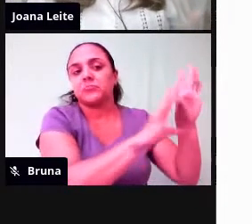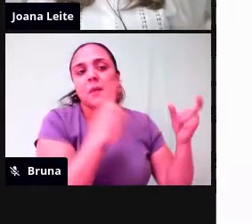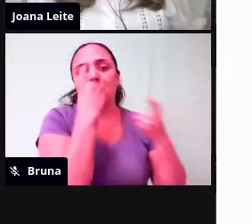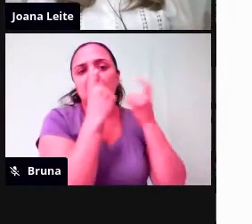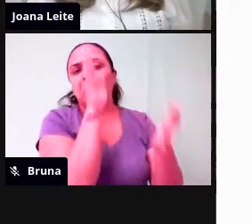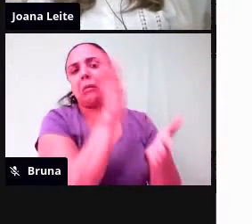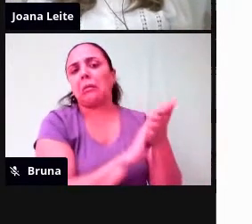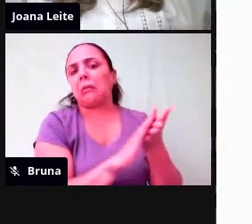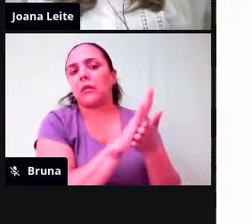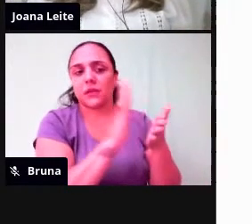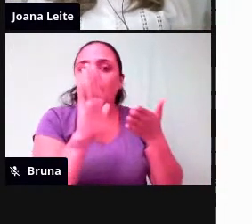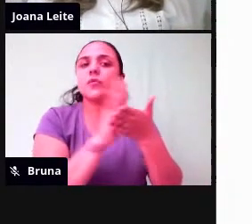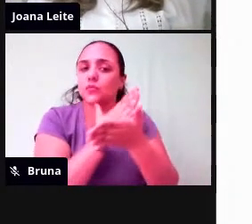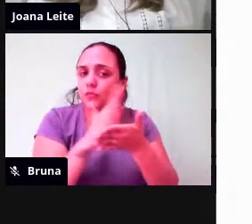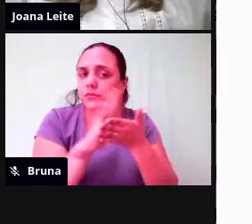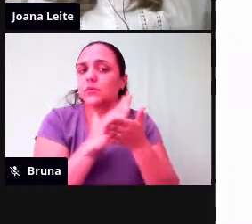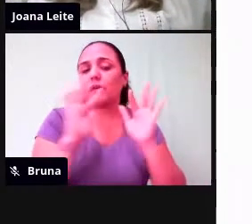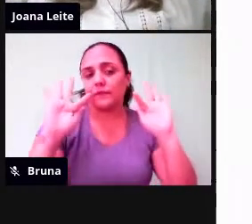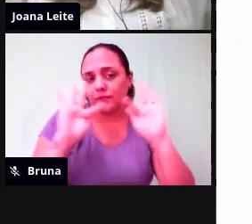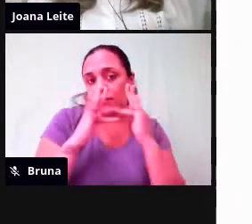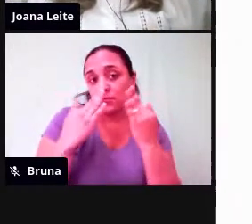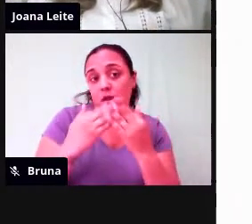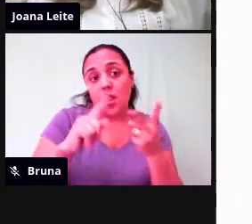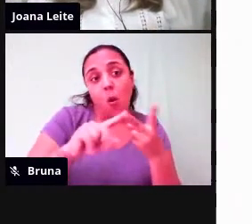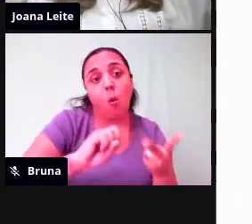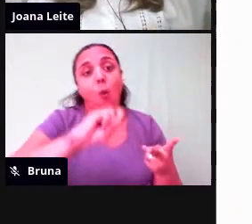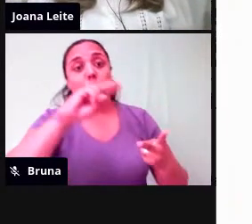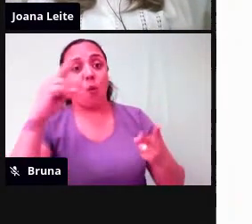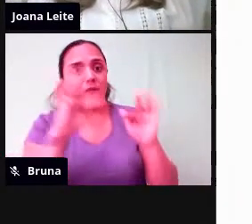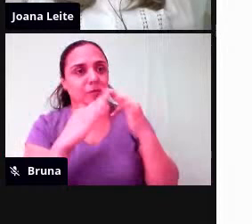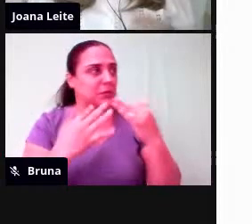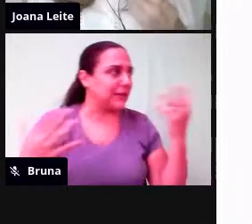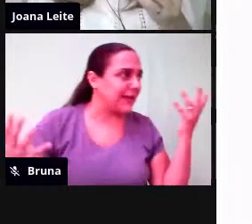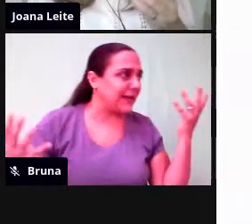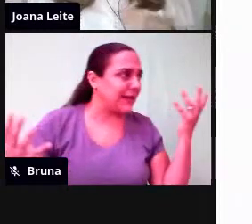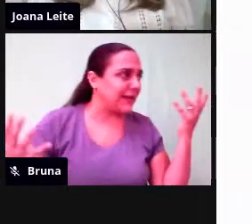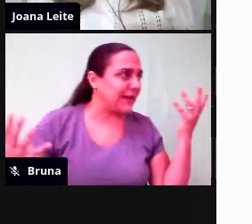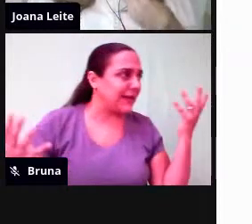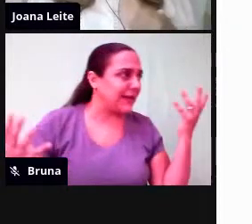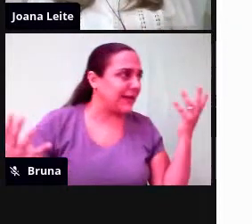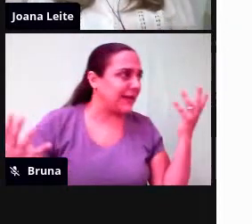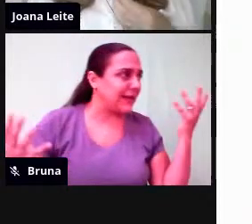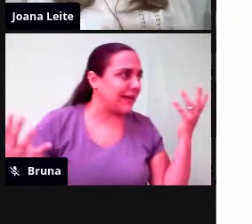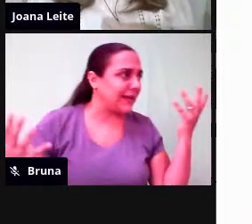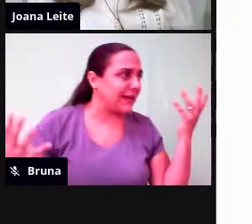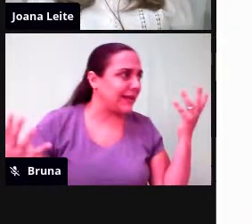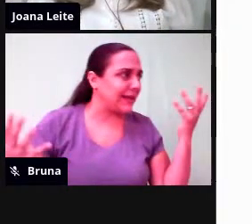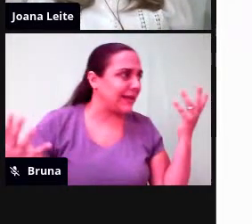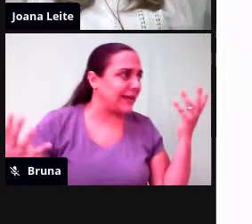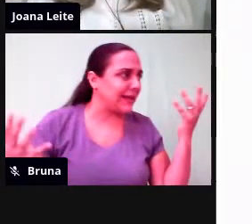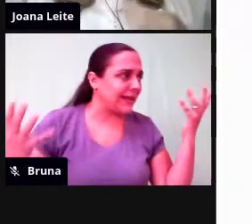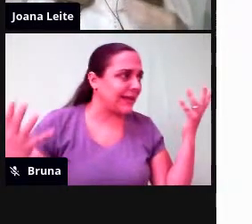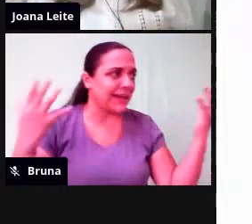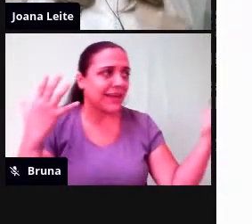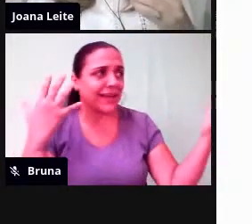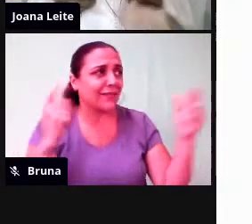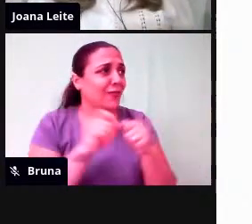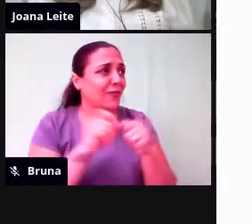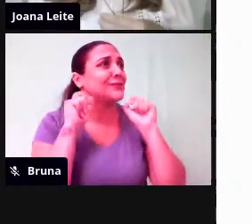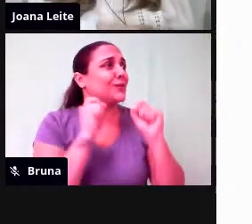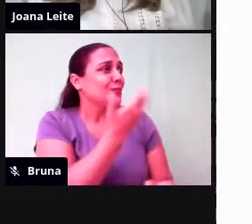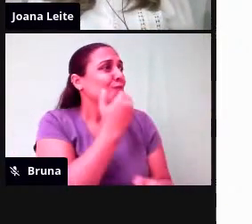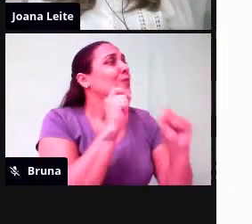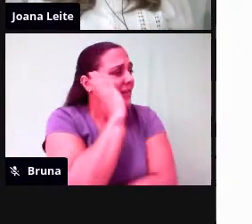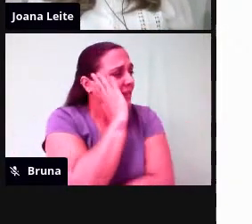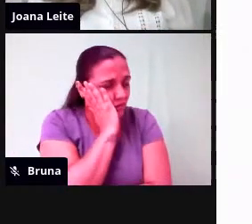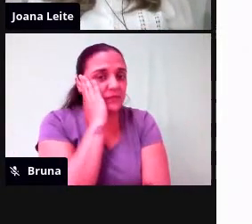sofrem em ver a criança que não come nada, né? Eu tenho uma alimentação muito restrita, então a seletividade, ela também é um problema que a